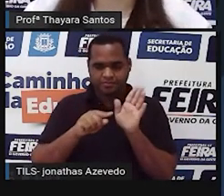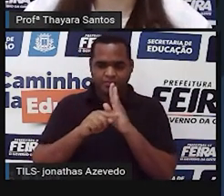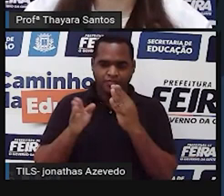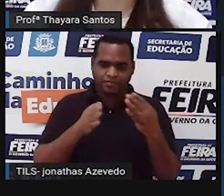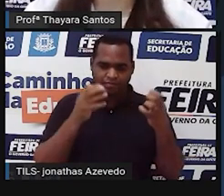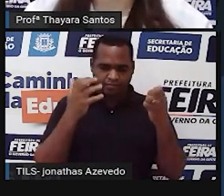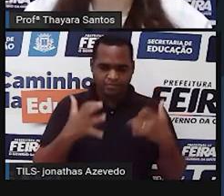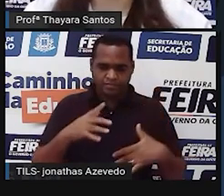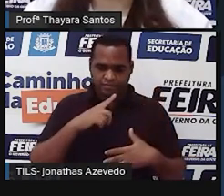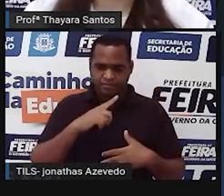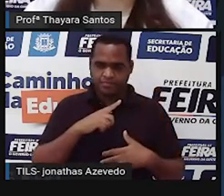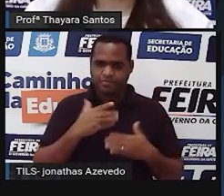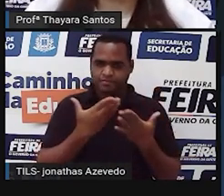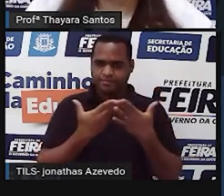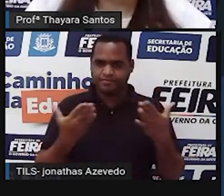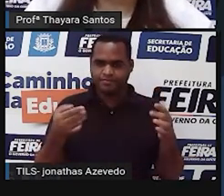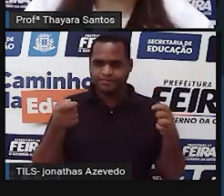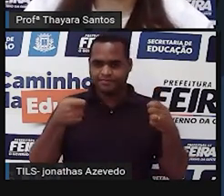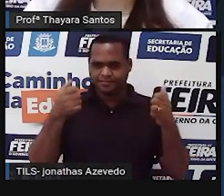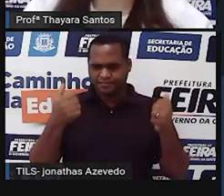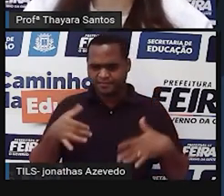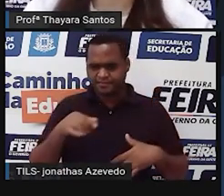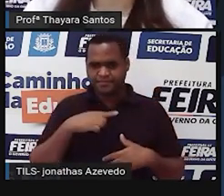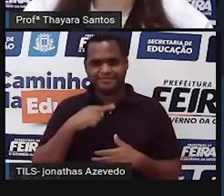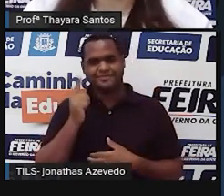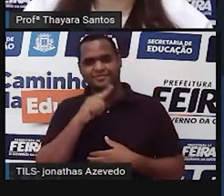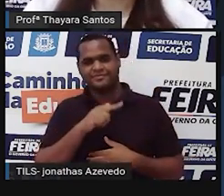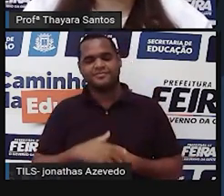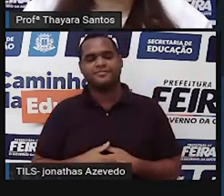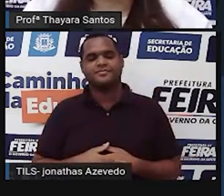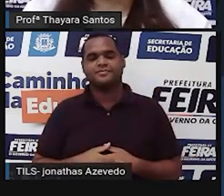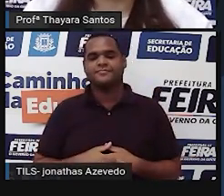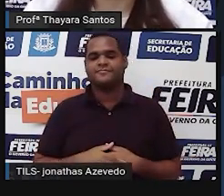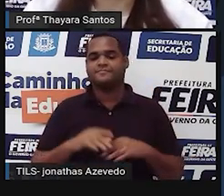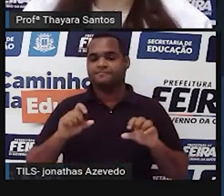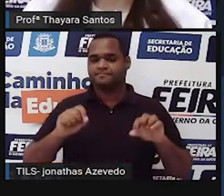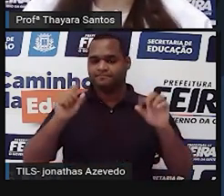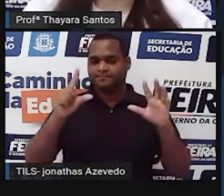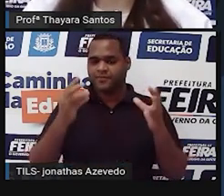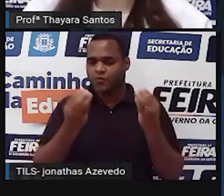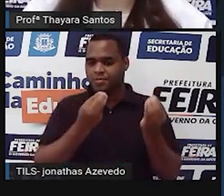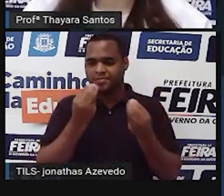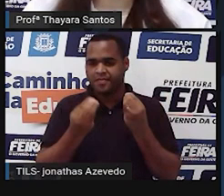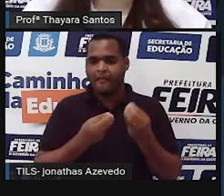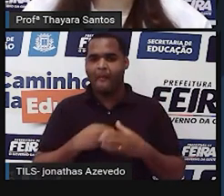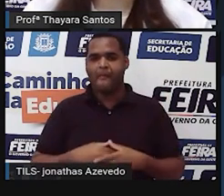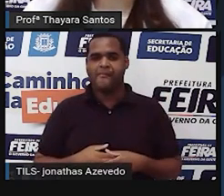vocês clicarem que vocês vão conseguir ter acesso. Eu vou abrir aqui só para vocês verem como é que ele vai funcionar.